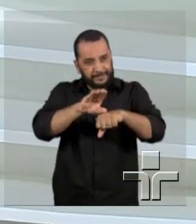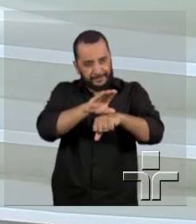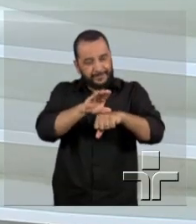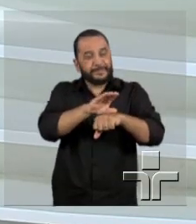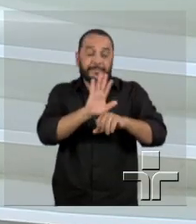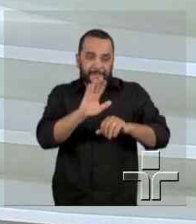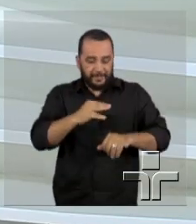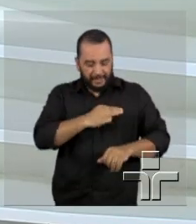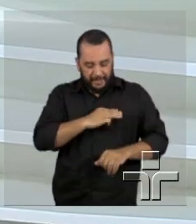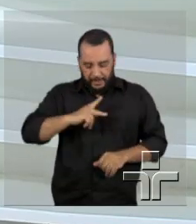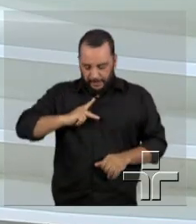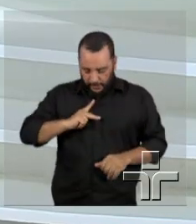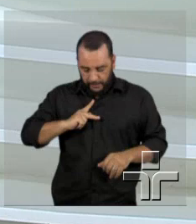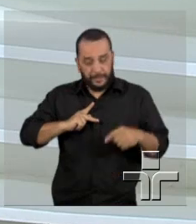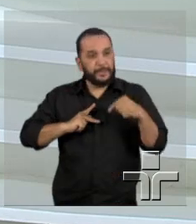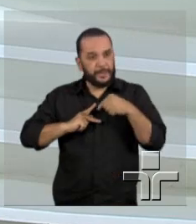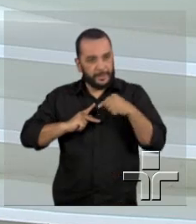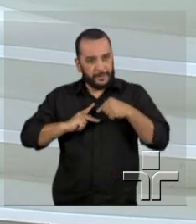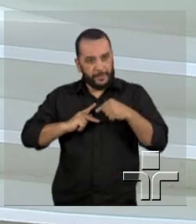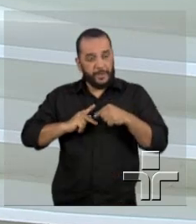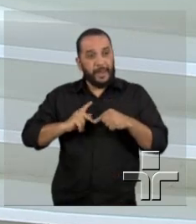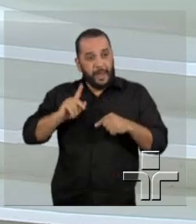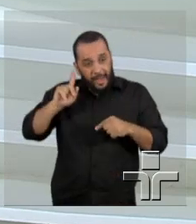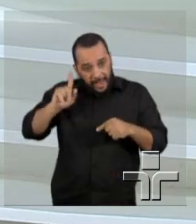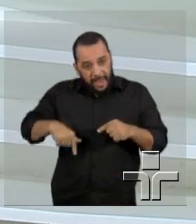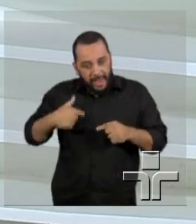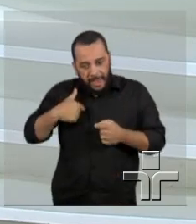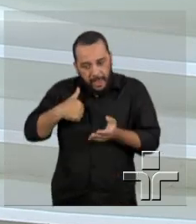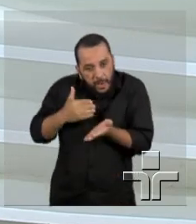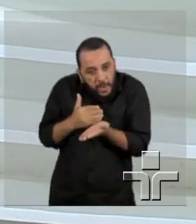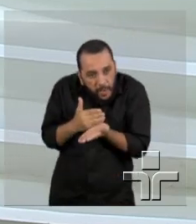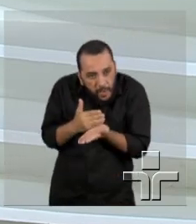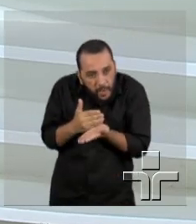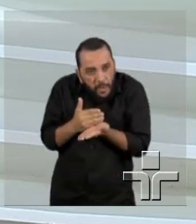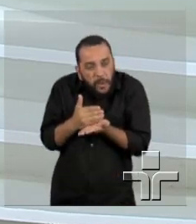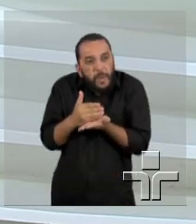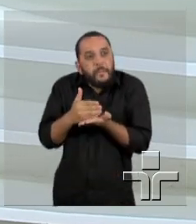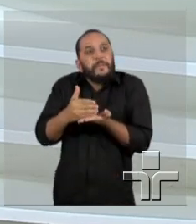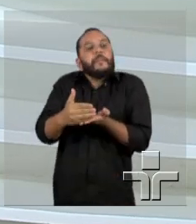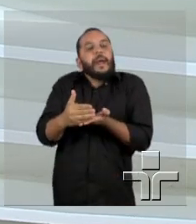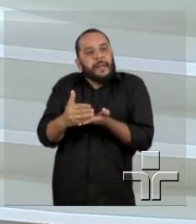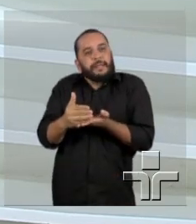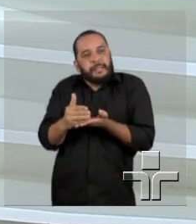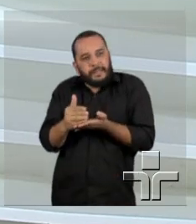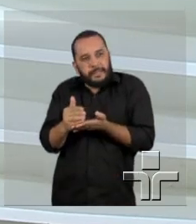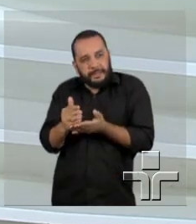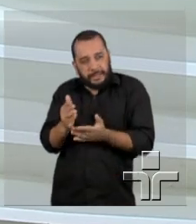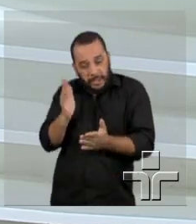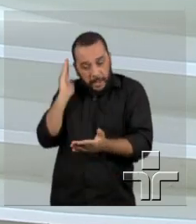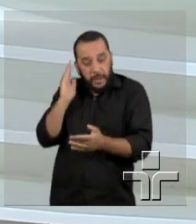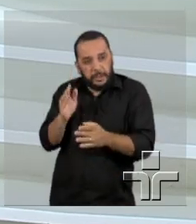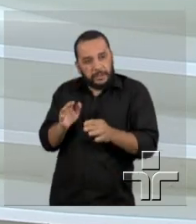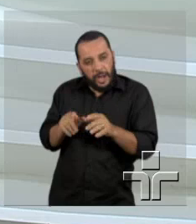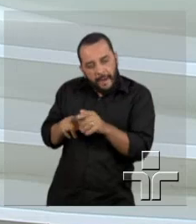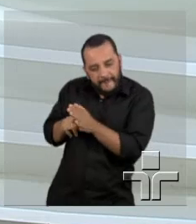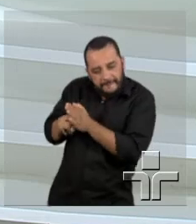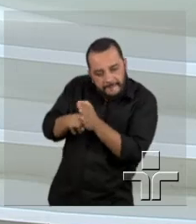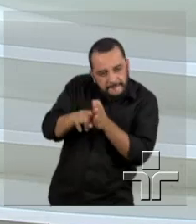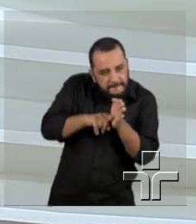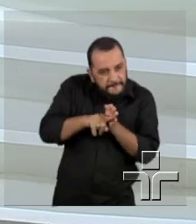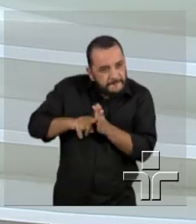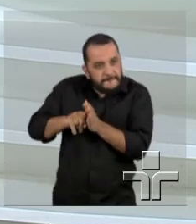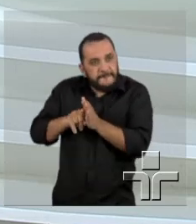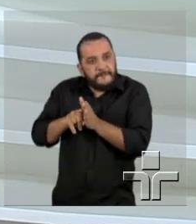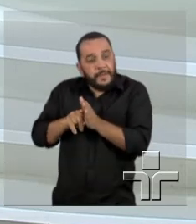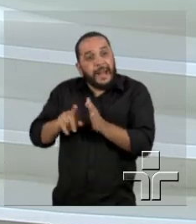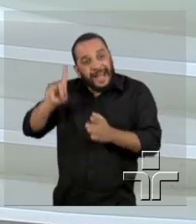rio no plano da nascente e da corrente, não da embocadura. A embocadura é sempre o Poder